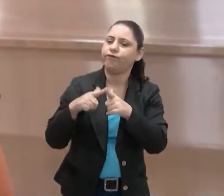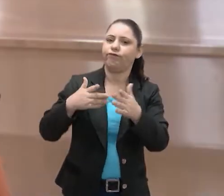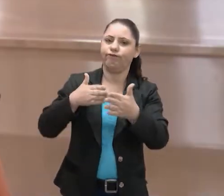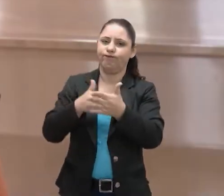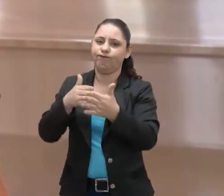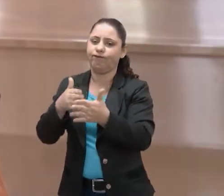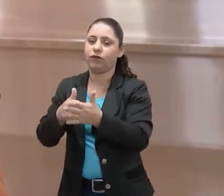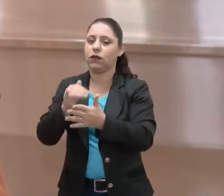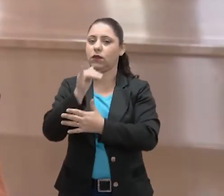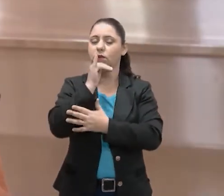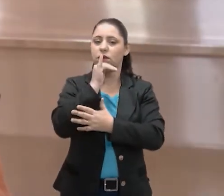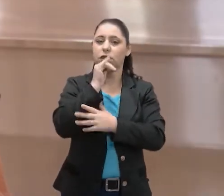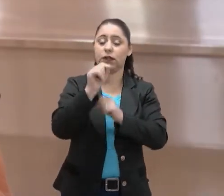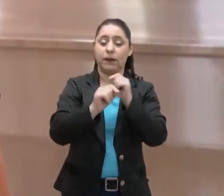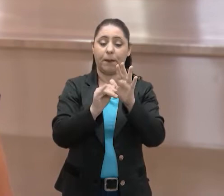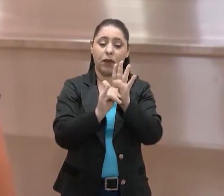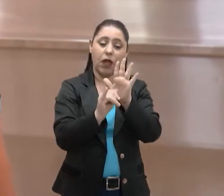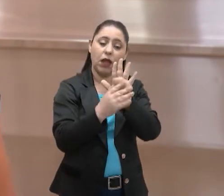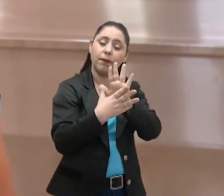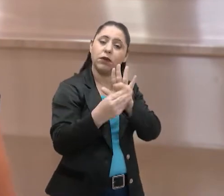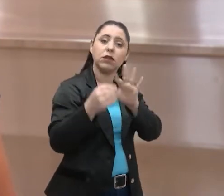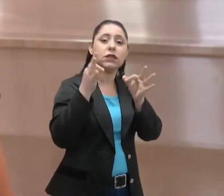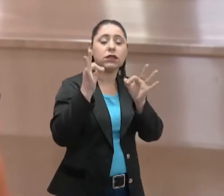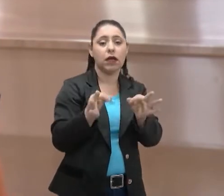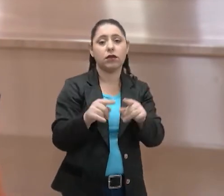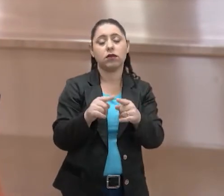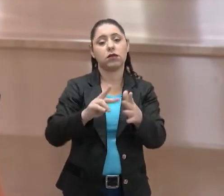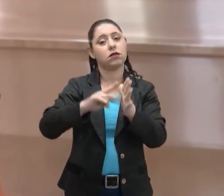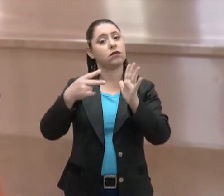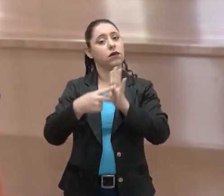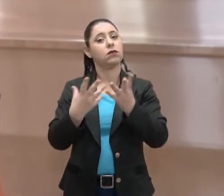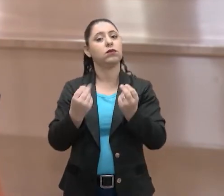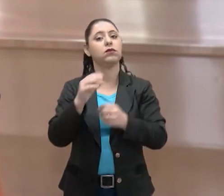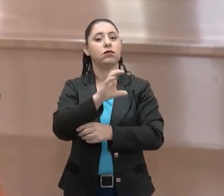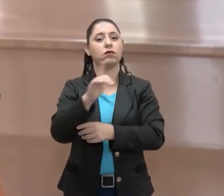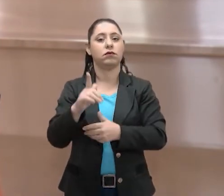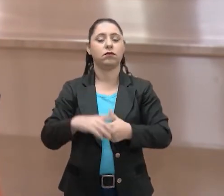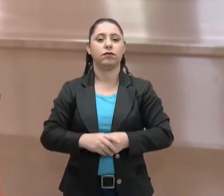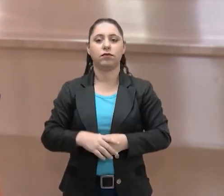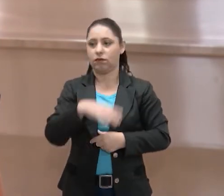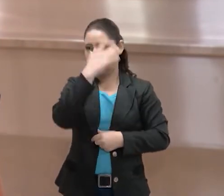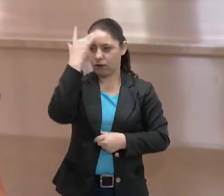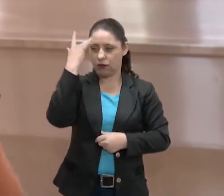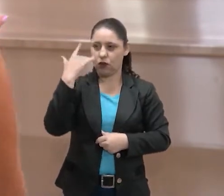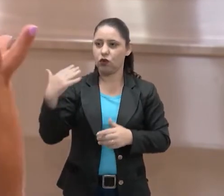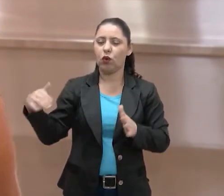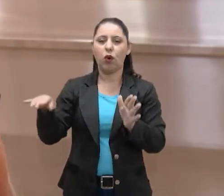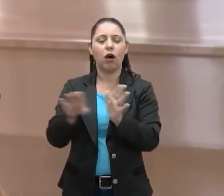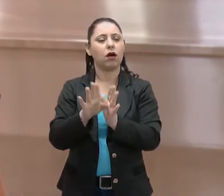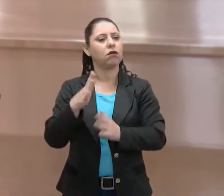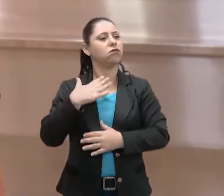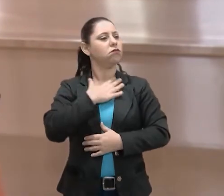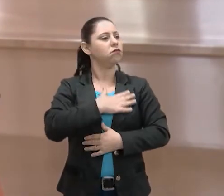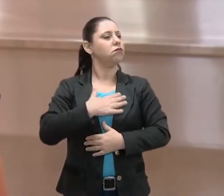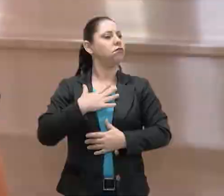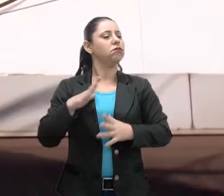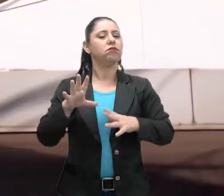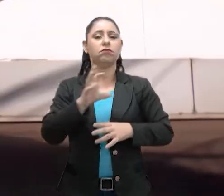né? É um exemplo que deu muito certo e que significa muito para toda a nossa cidade. As pessoas se sentem acolhidas vindo